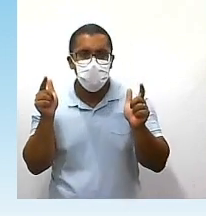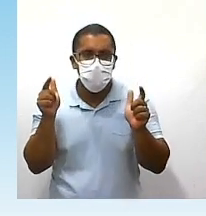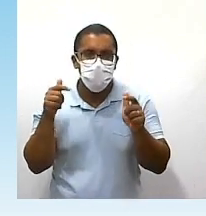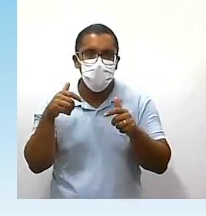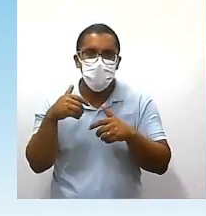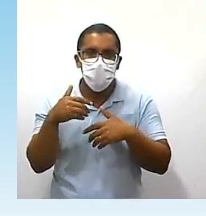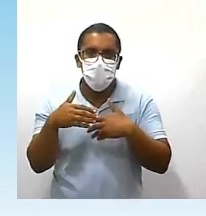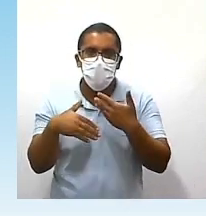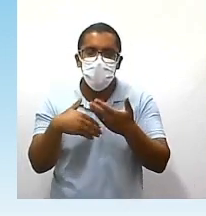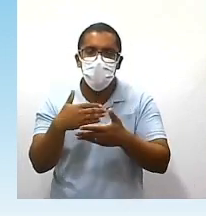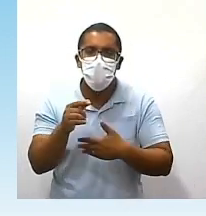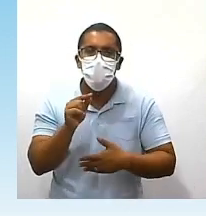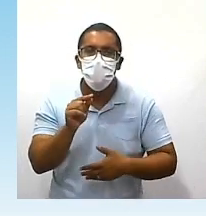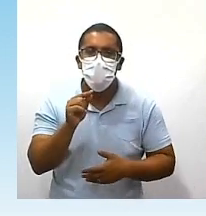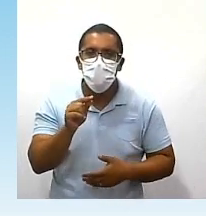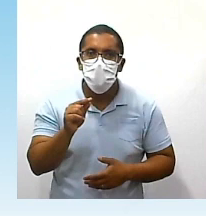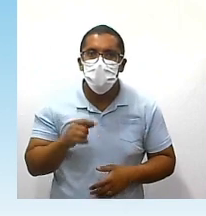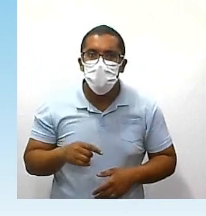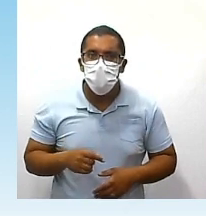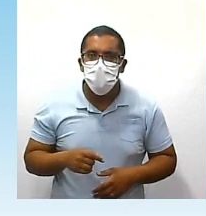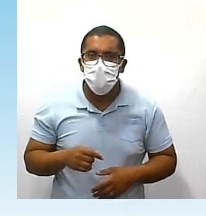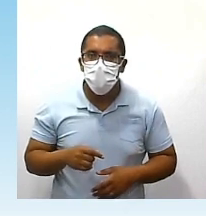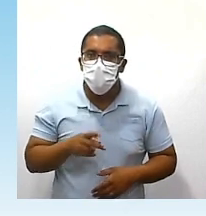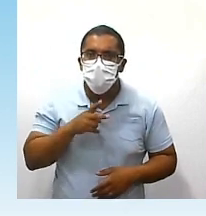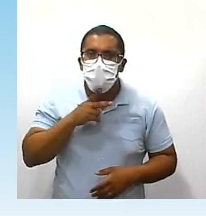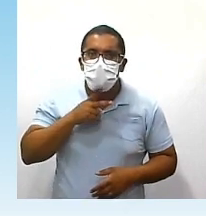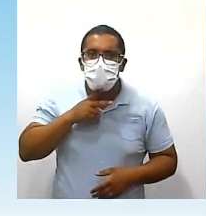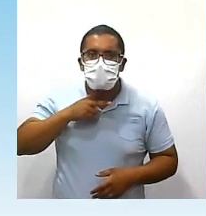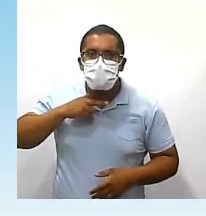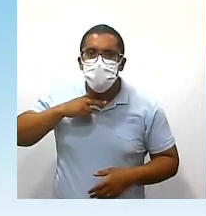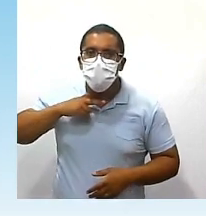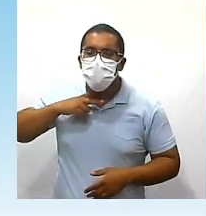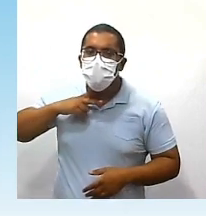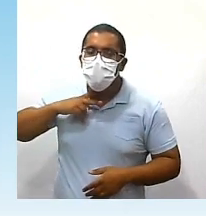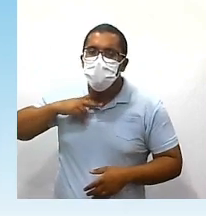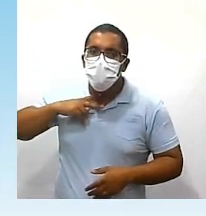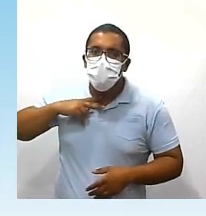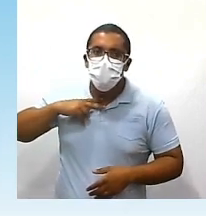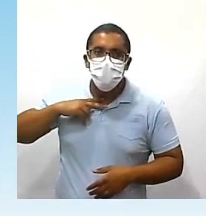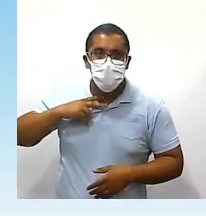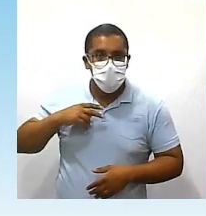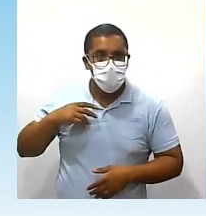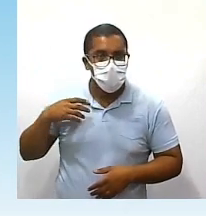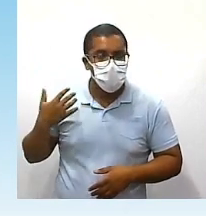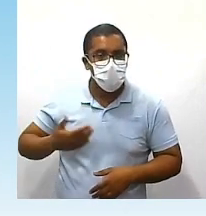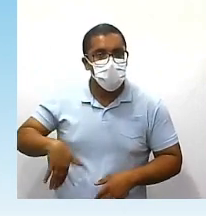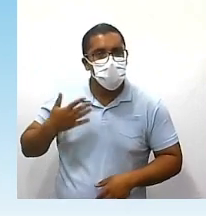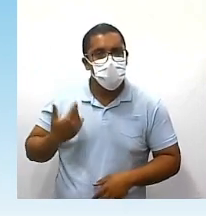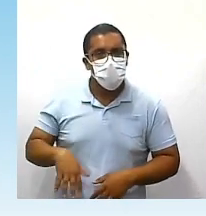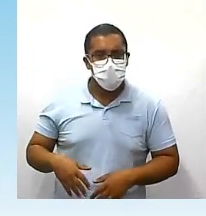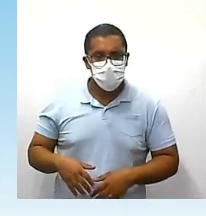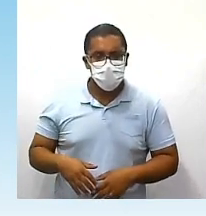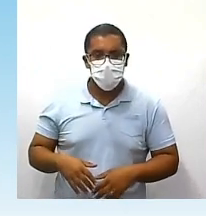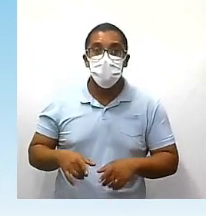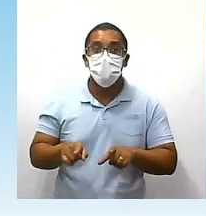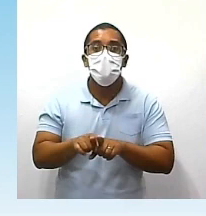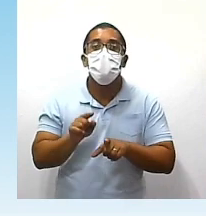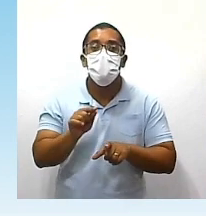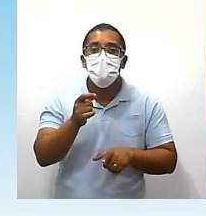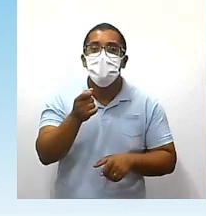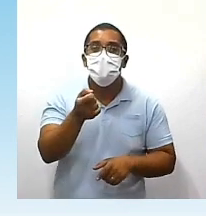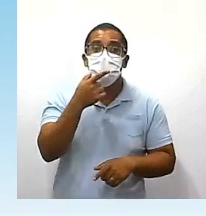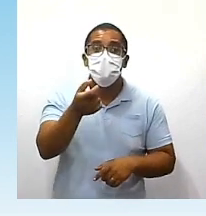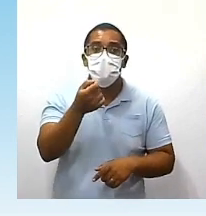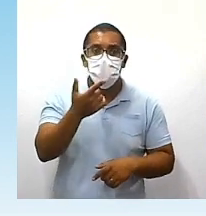acabam desenvolvendo ali uma dependência química. Outro caso comum é o absurdo de medicamentos